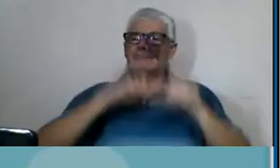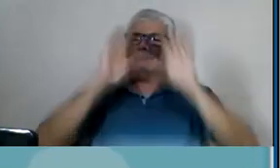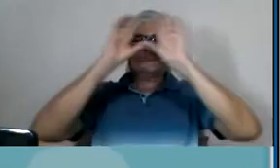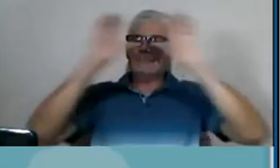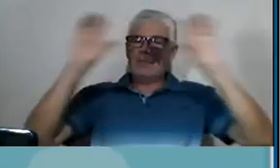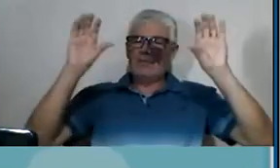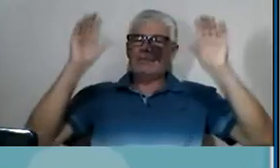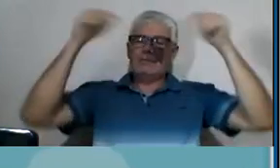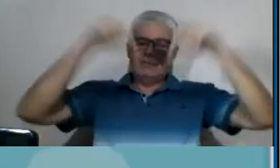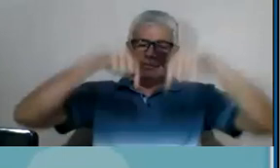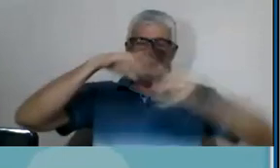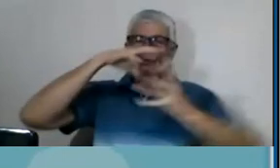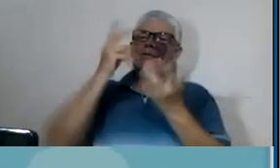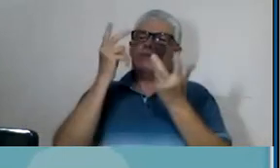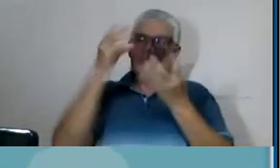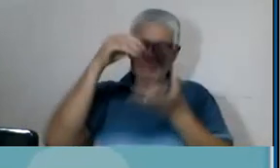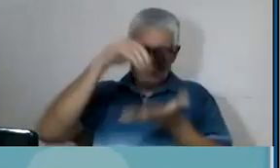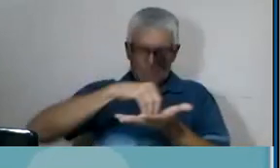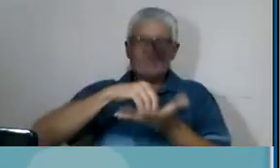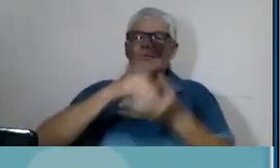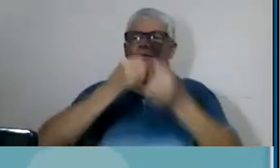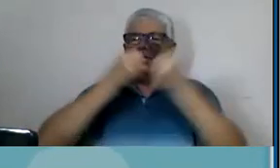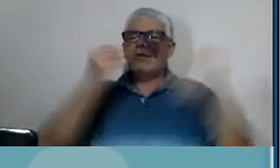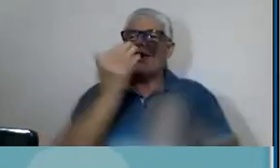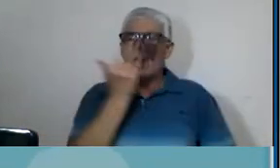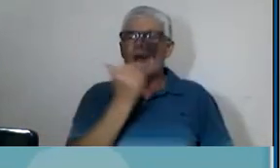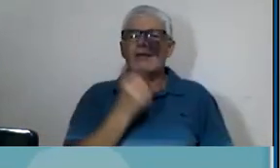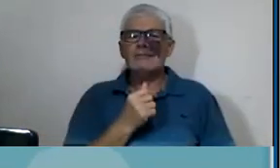Você pode começar se você quiser, viu?